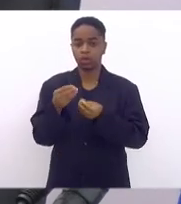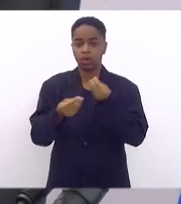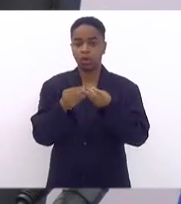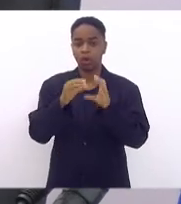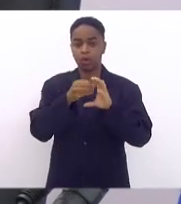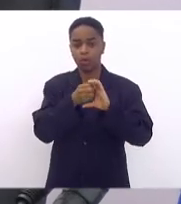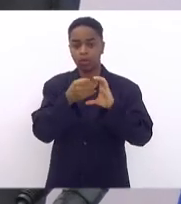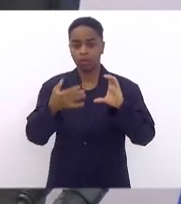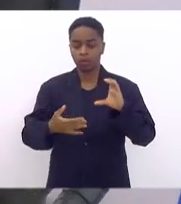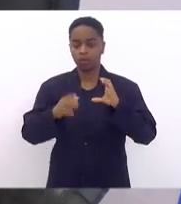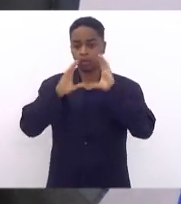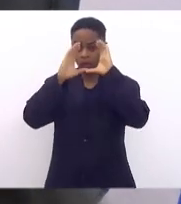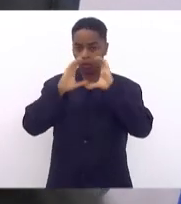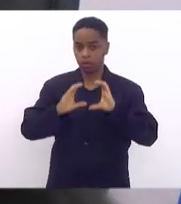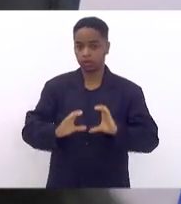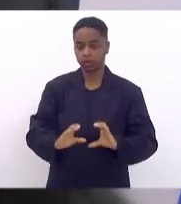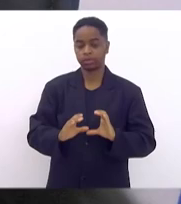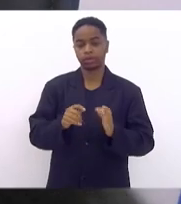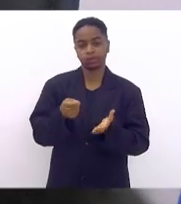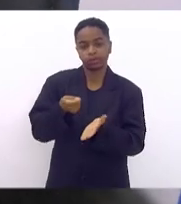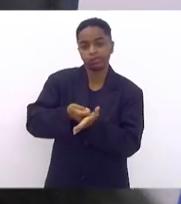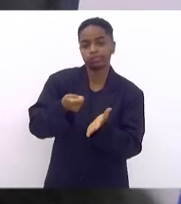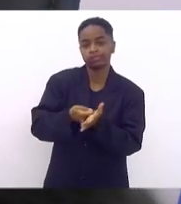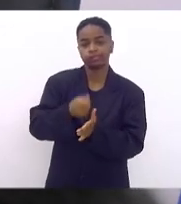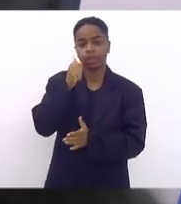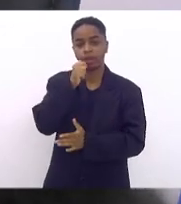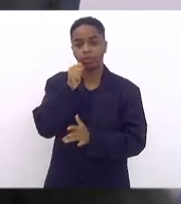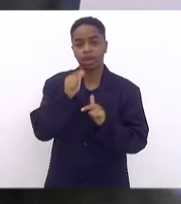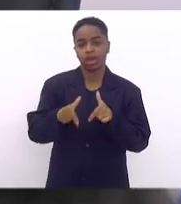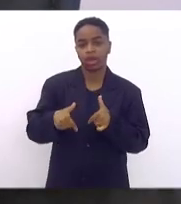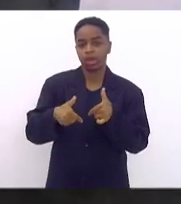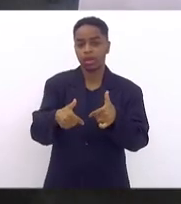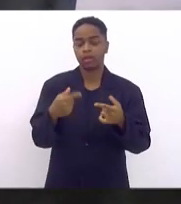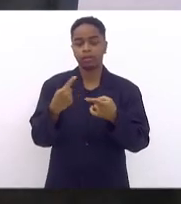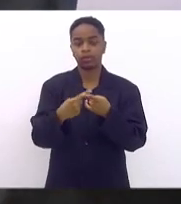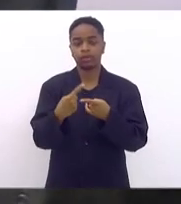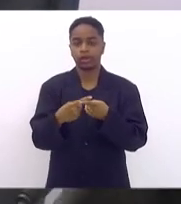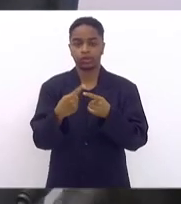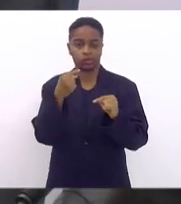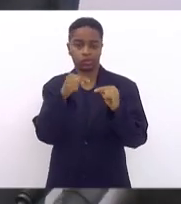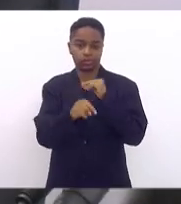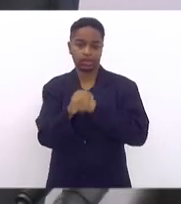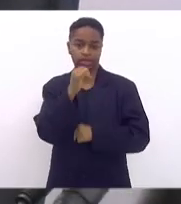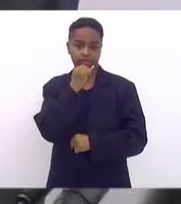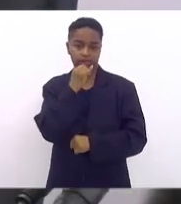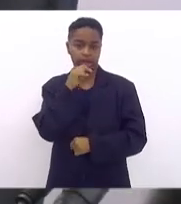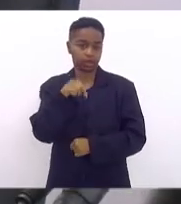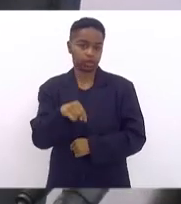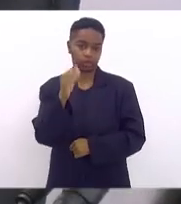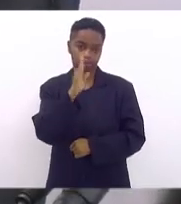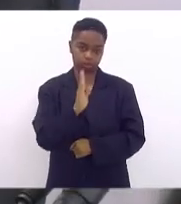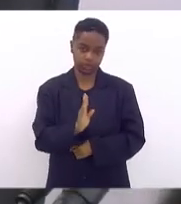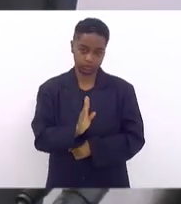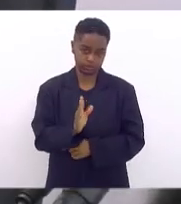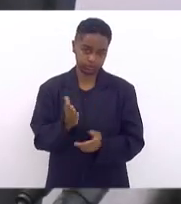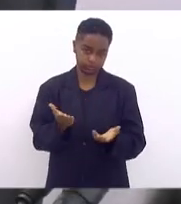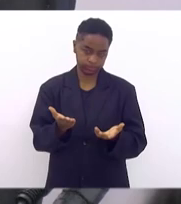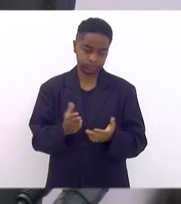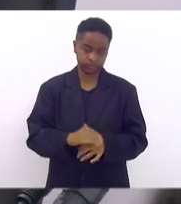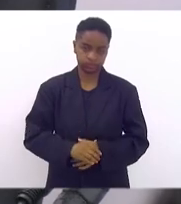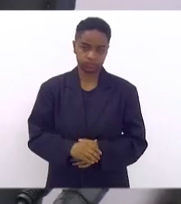que é exigido das mulheres, que não é um perfil que corresponda, por exemplo, à realidade brasileira, né,